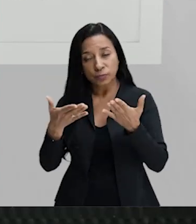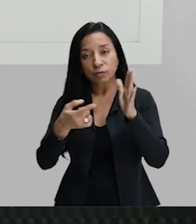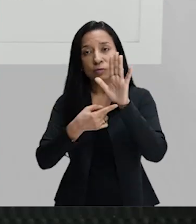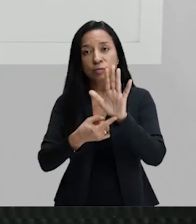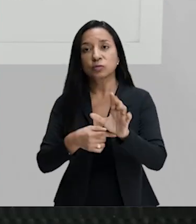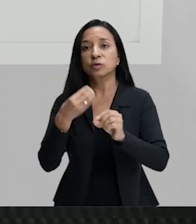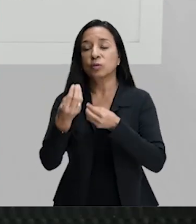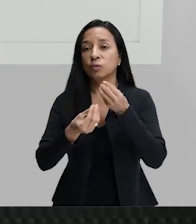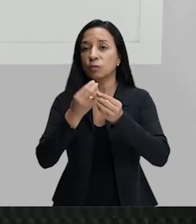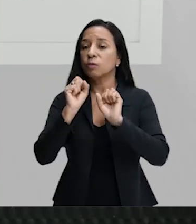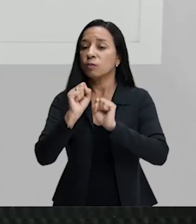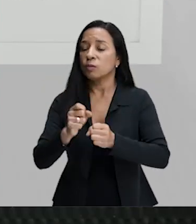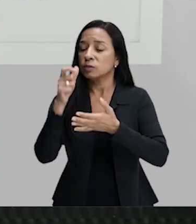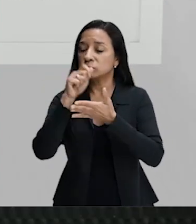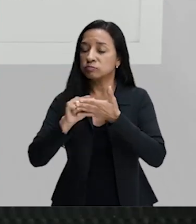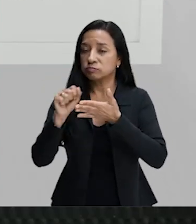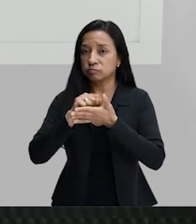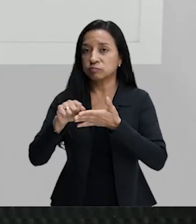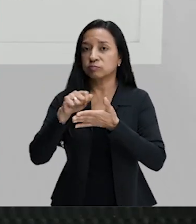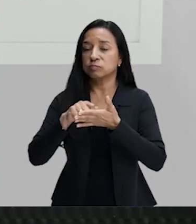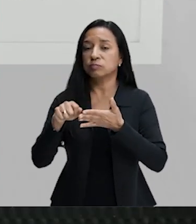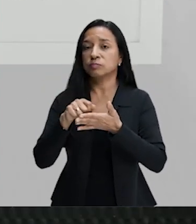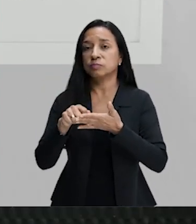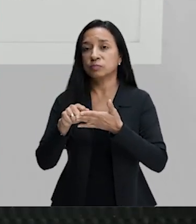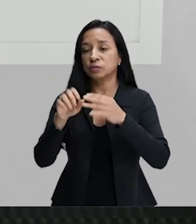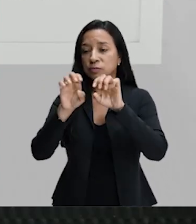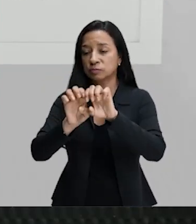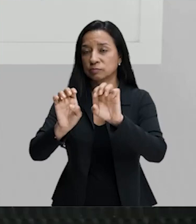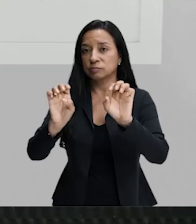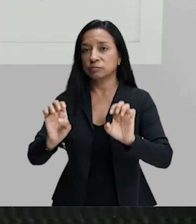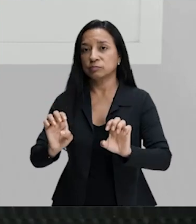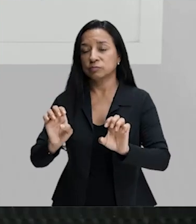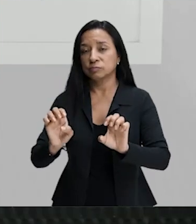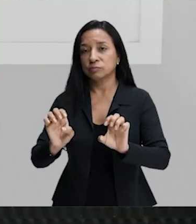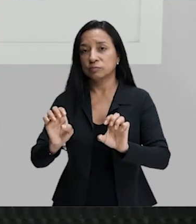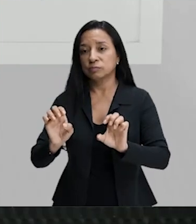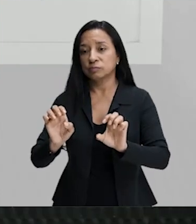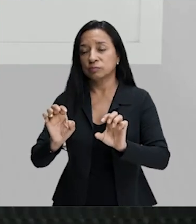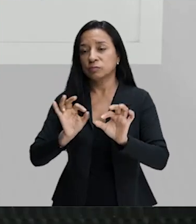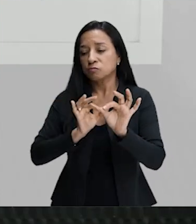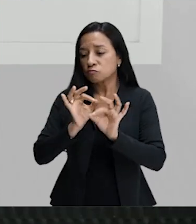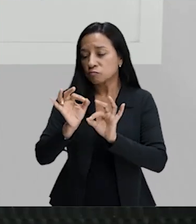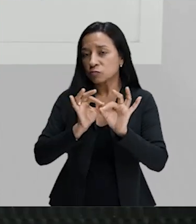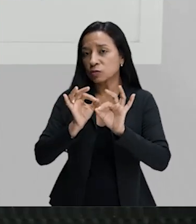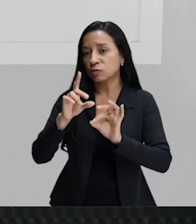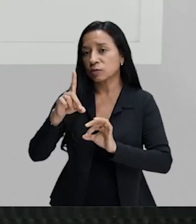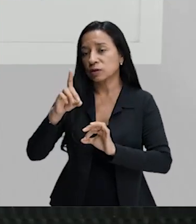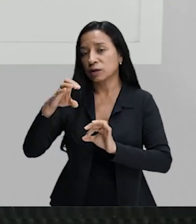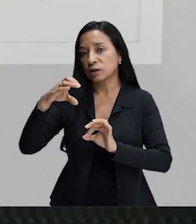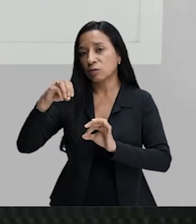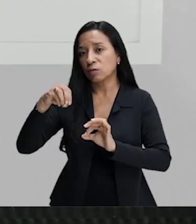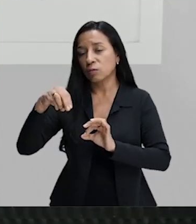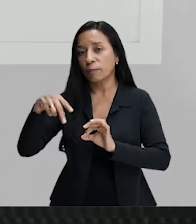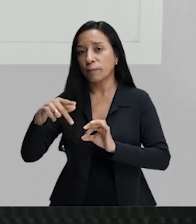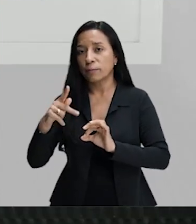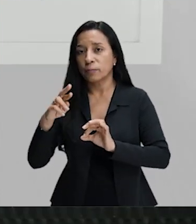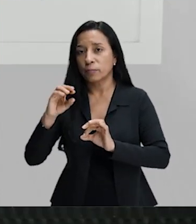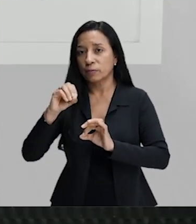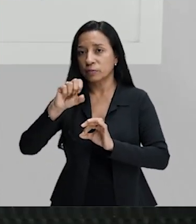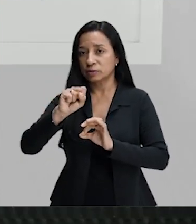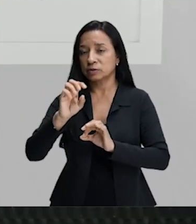como é que eu posso escrever uma equação na forma decomposta, na forma